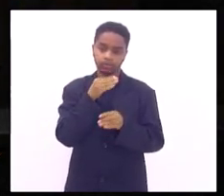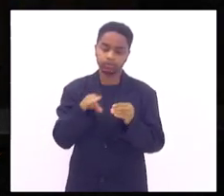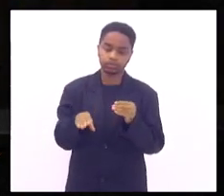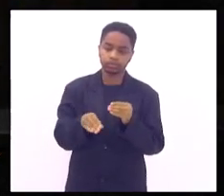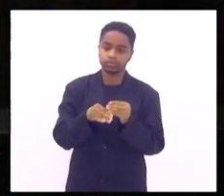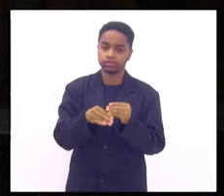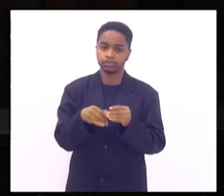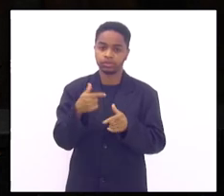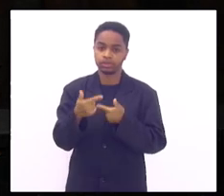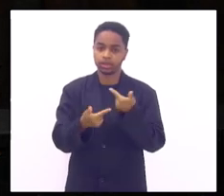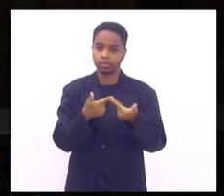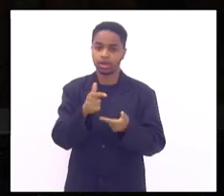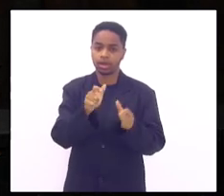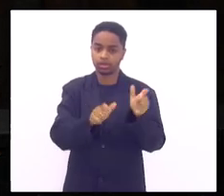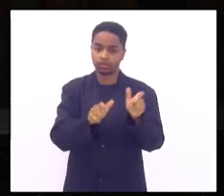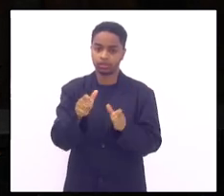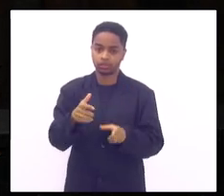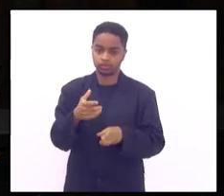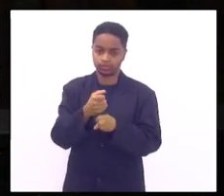trabalho dos contadores, né?